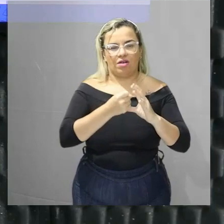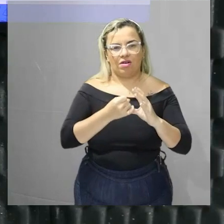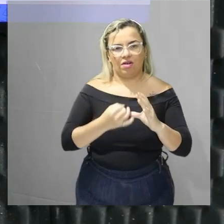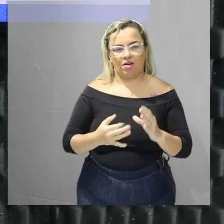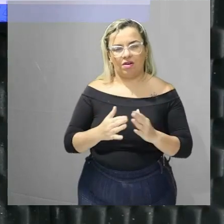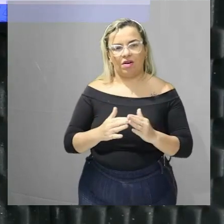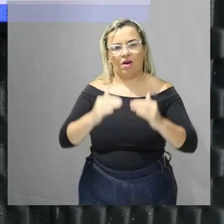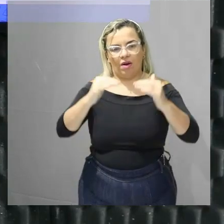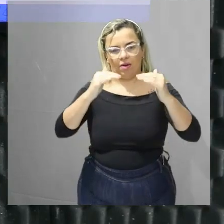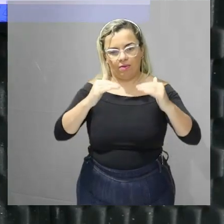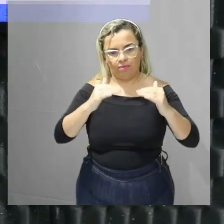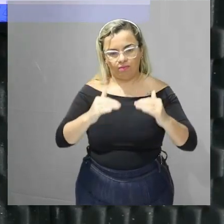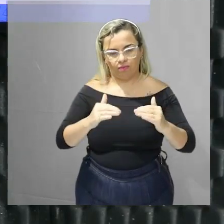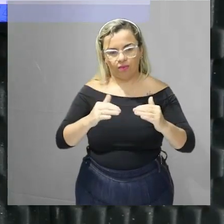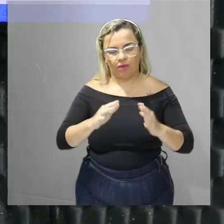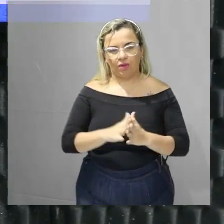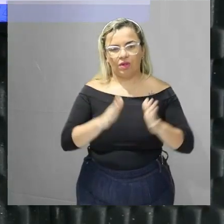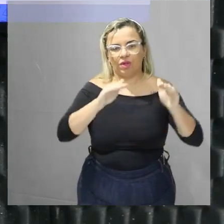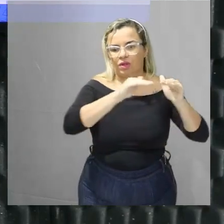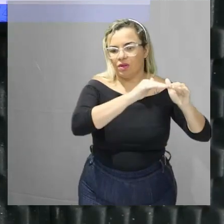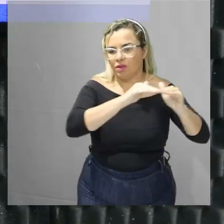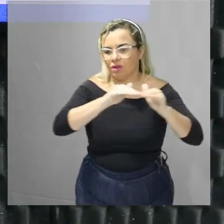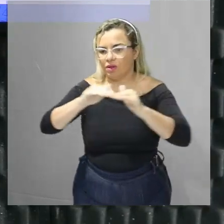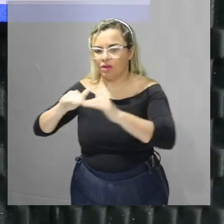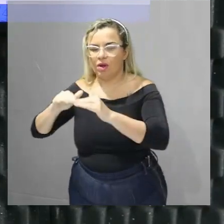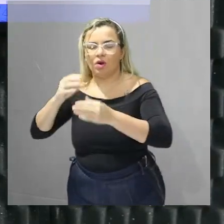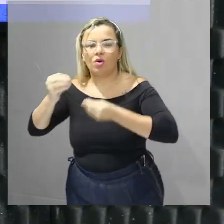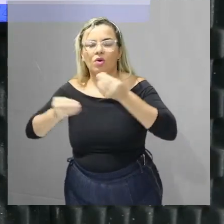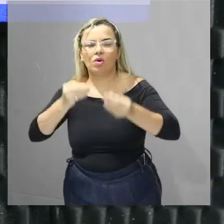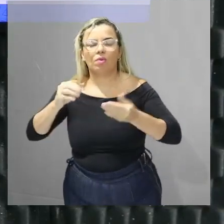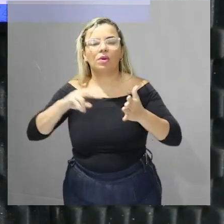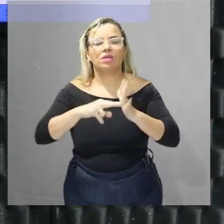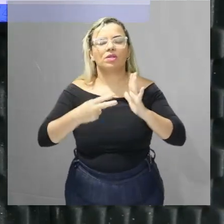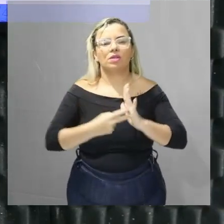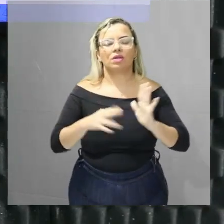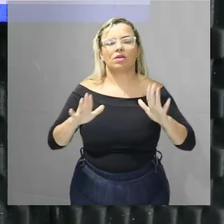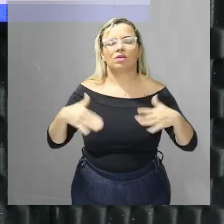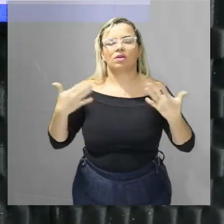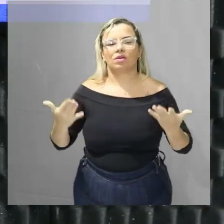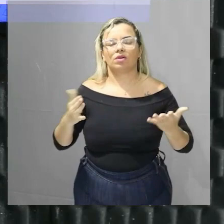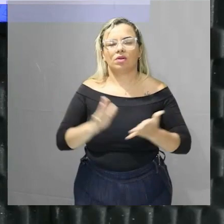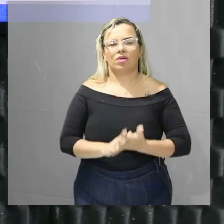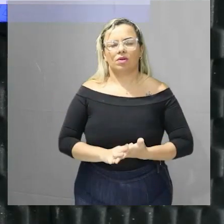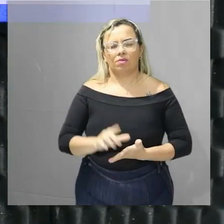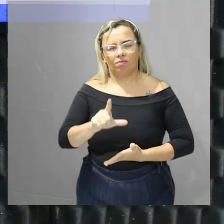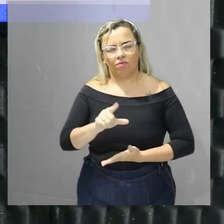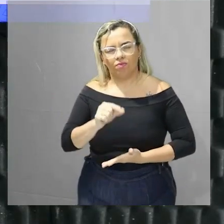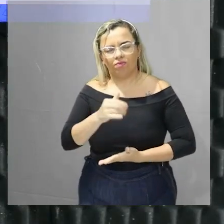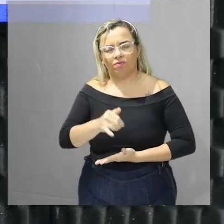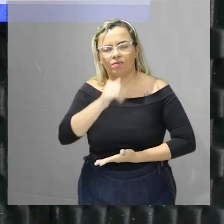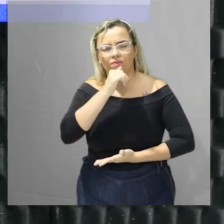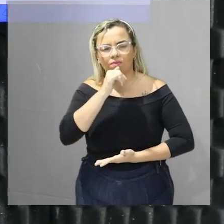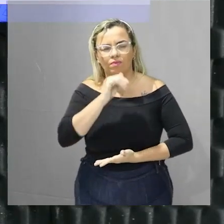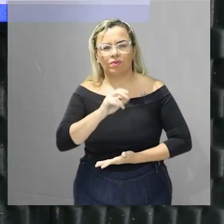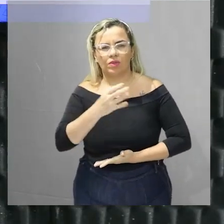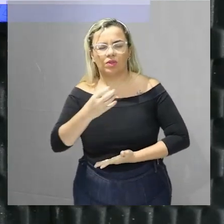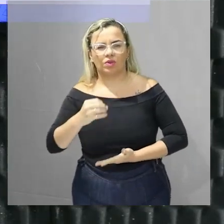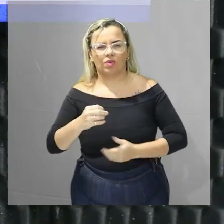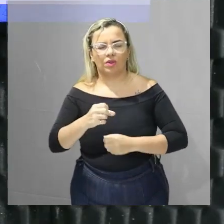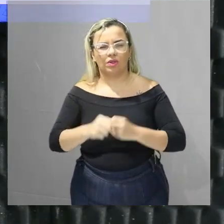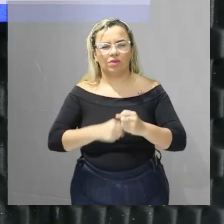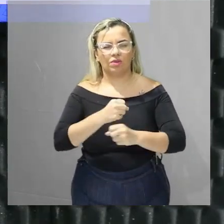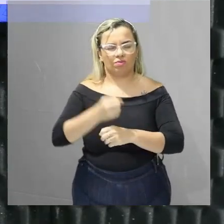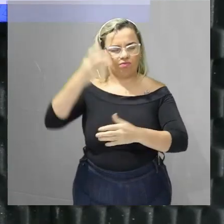urbana horizontal, tá? Marcos, como assim? É simples. Vamos pegar, por exemplo, galera, há 50 anos atrás,